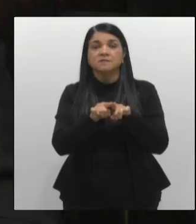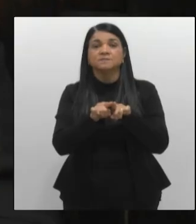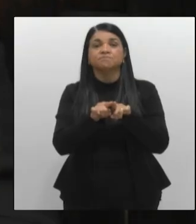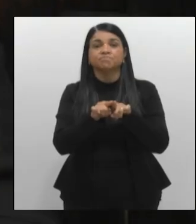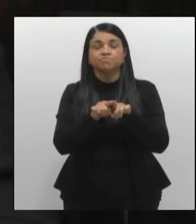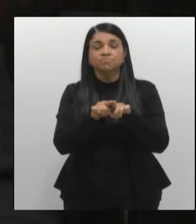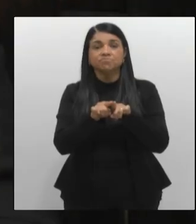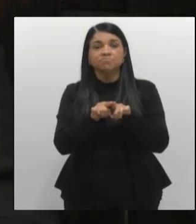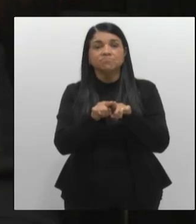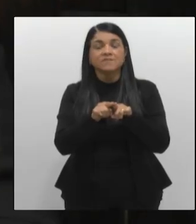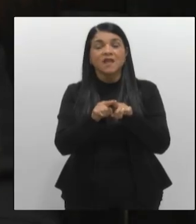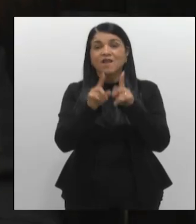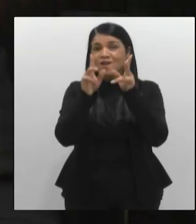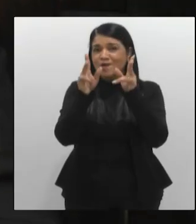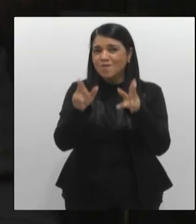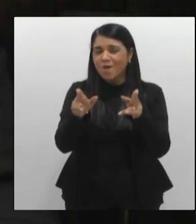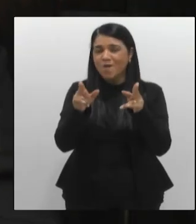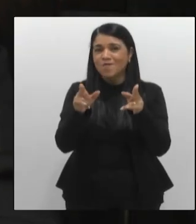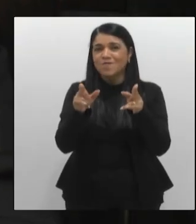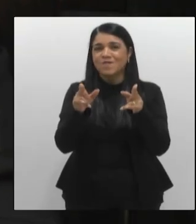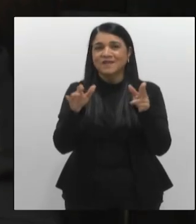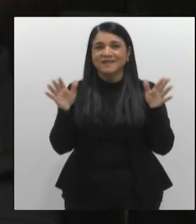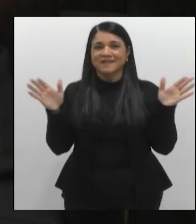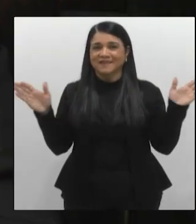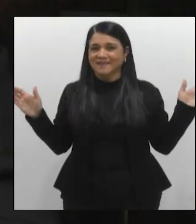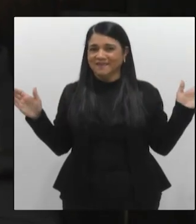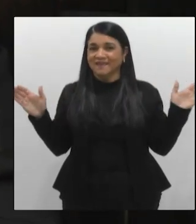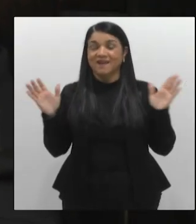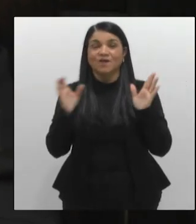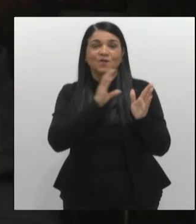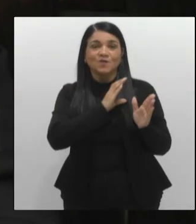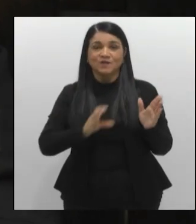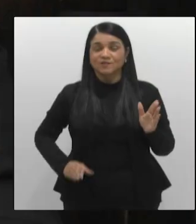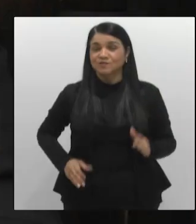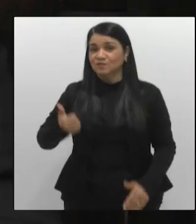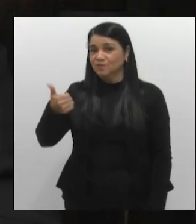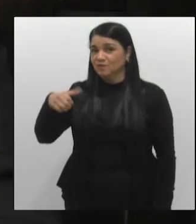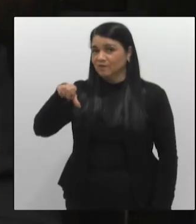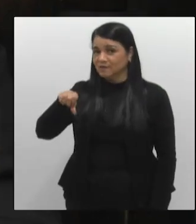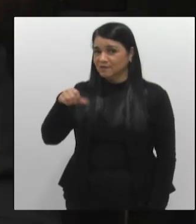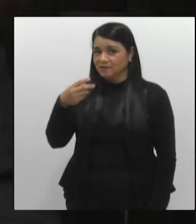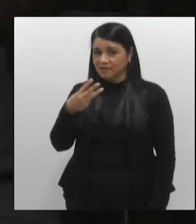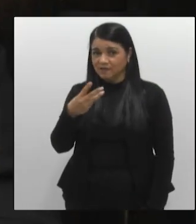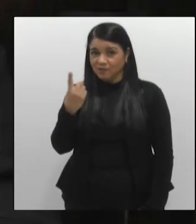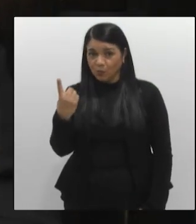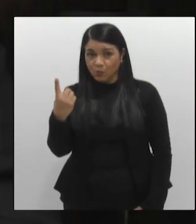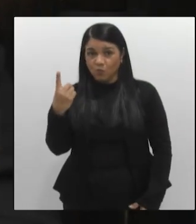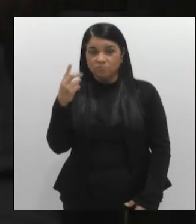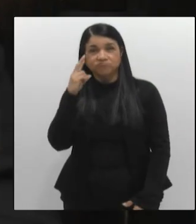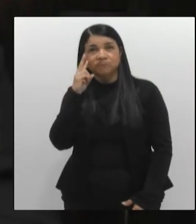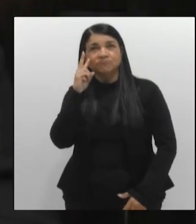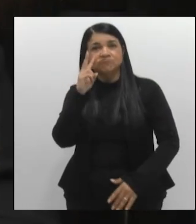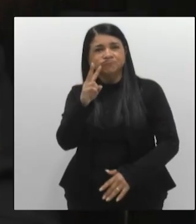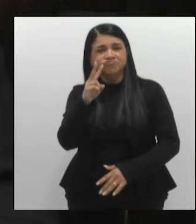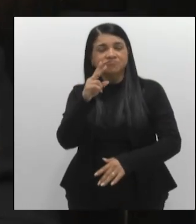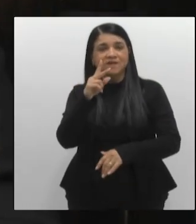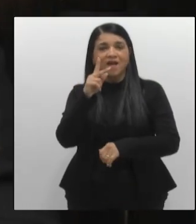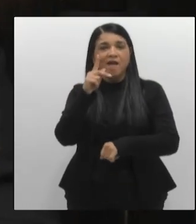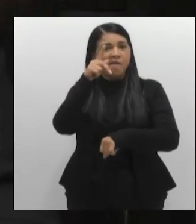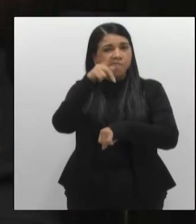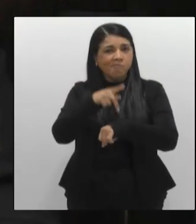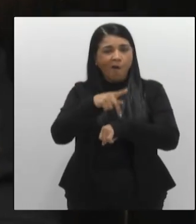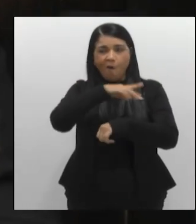abertos como a estátua do Cristo Redentor, que desde 1931 é sinal visível do amor de Deus